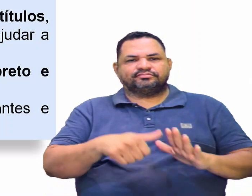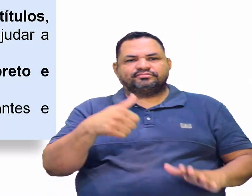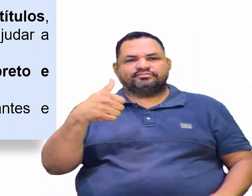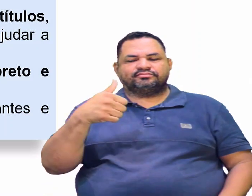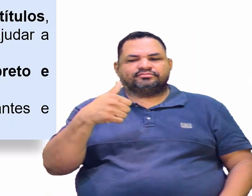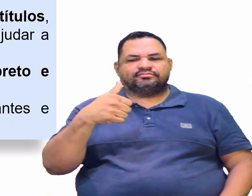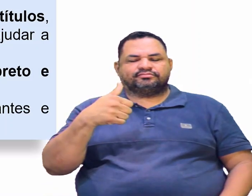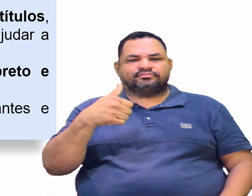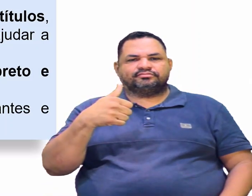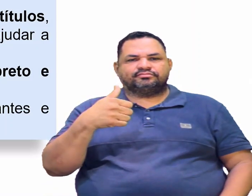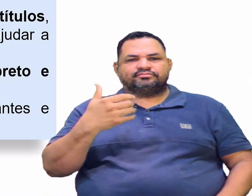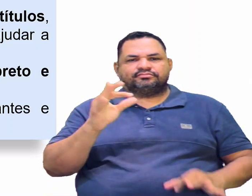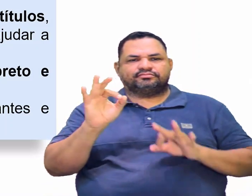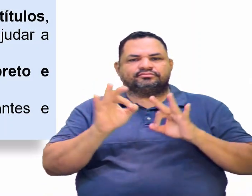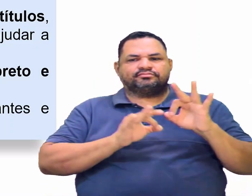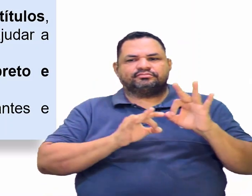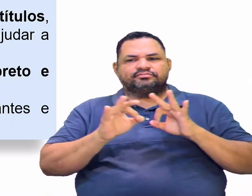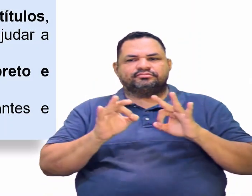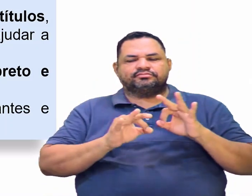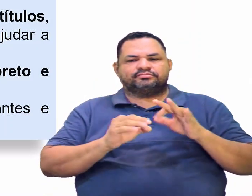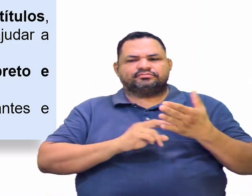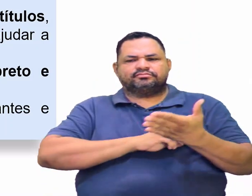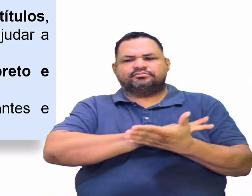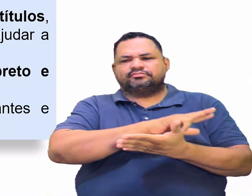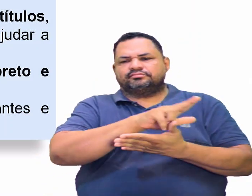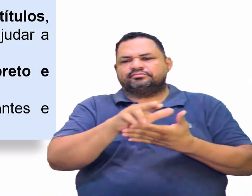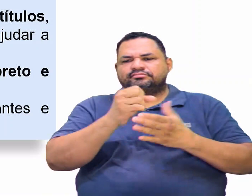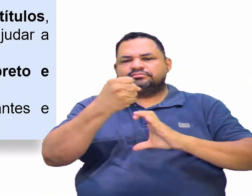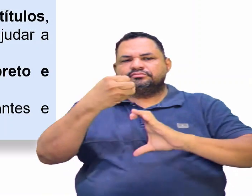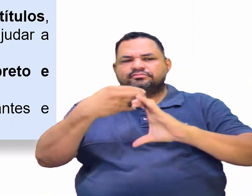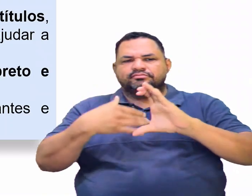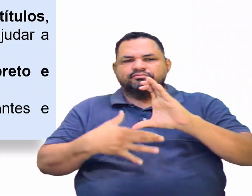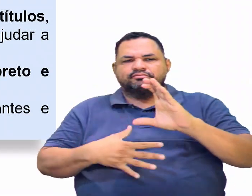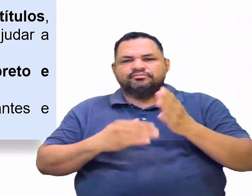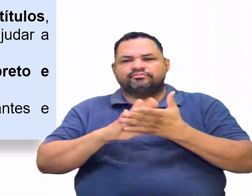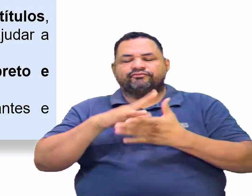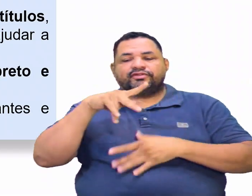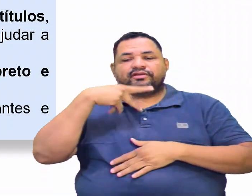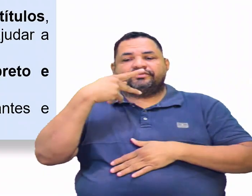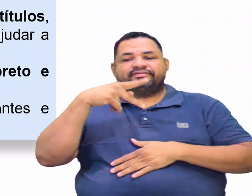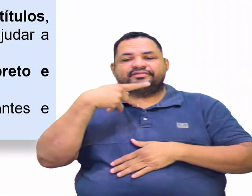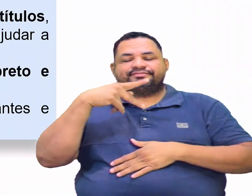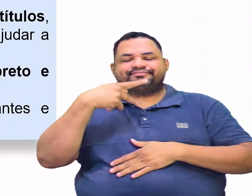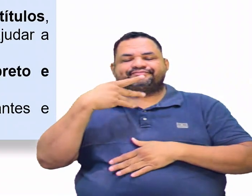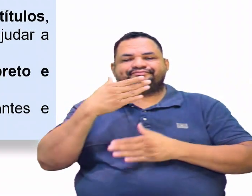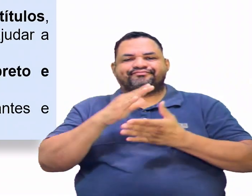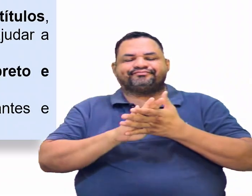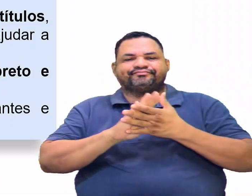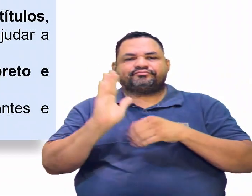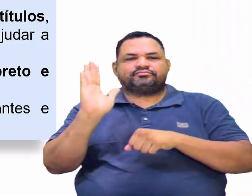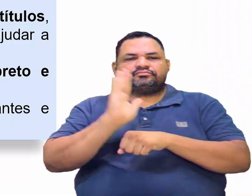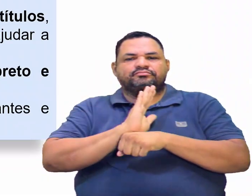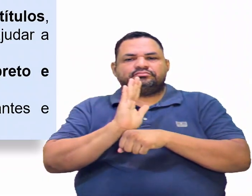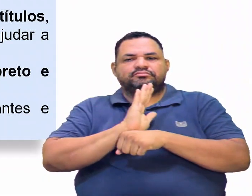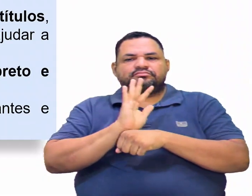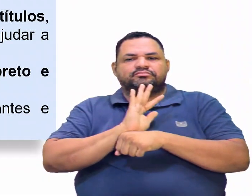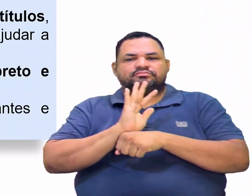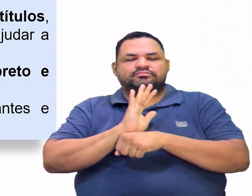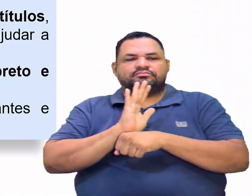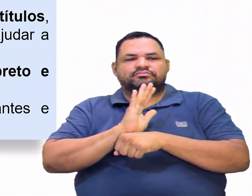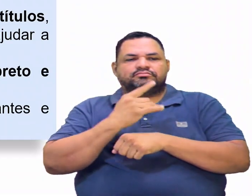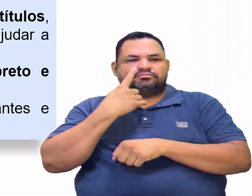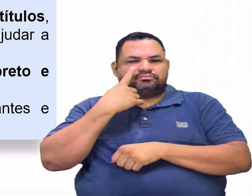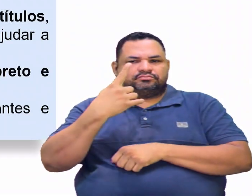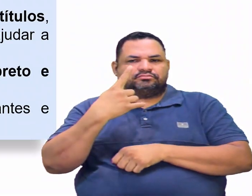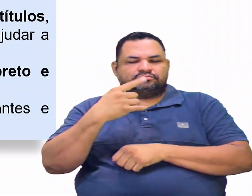aparecem formas e formas de se tratar o cinema, né? De se tratar as produções. Então,